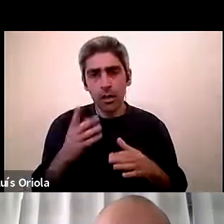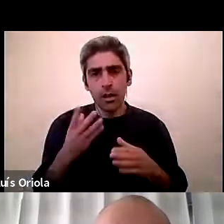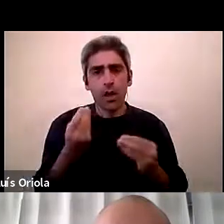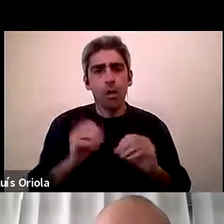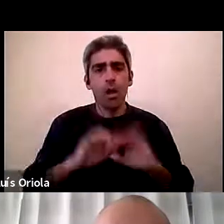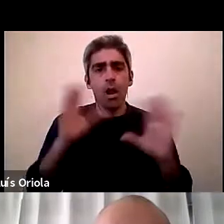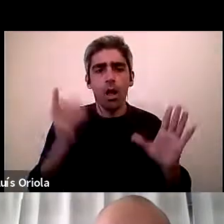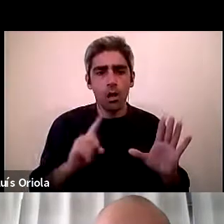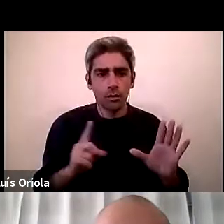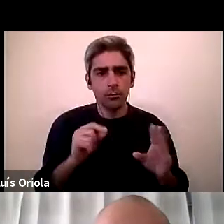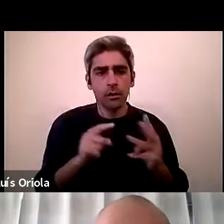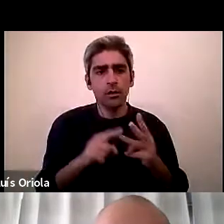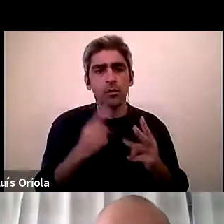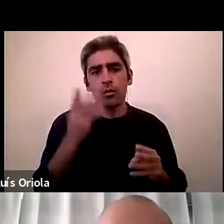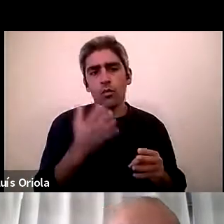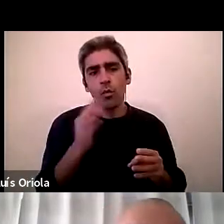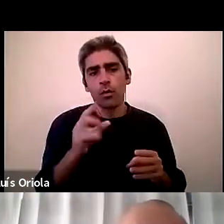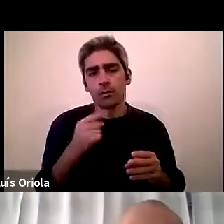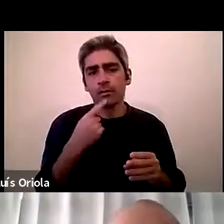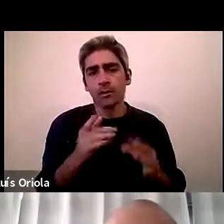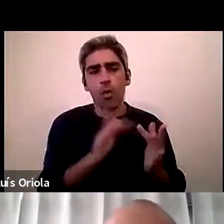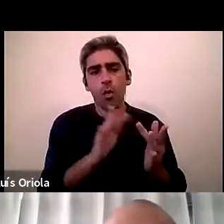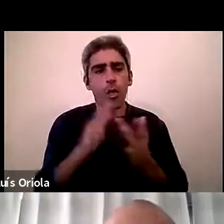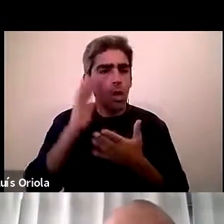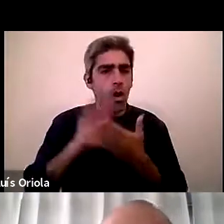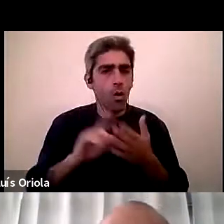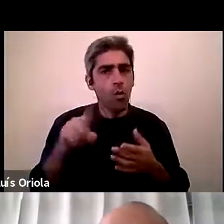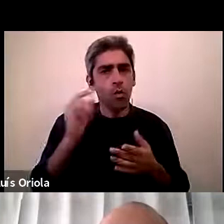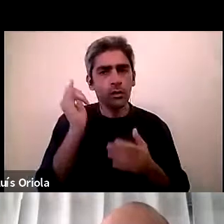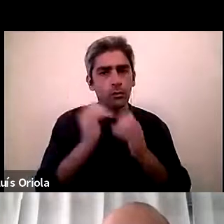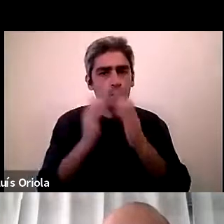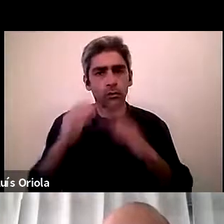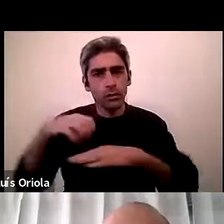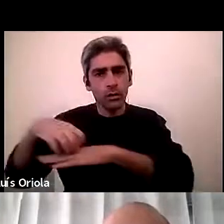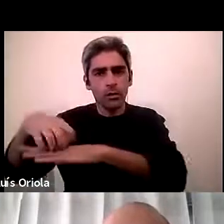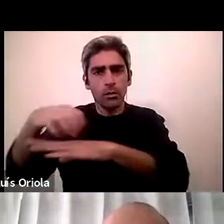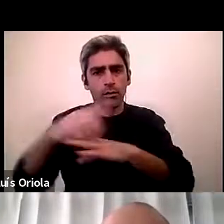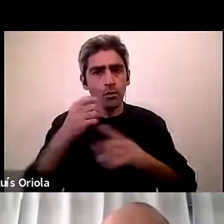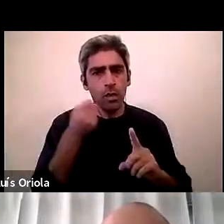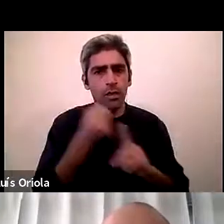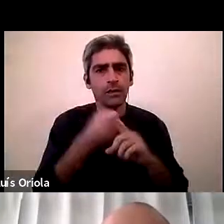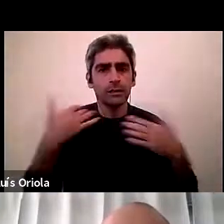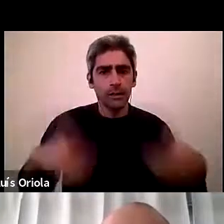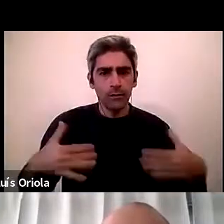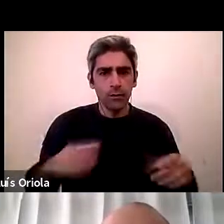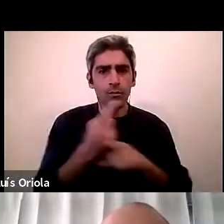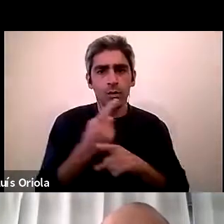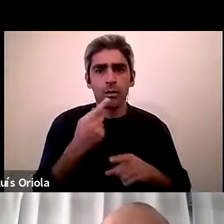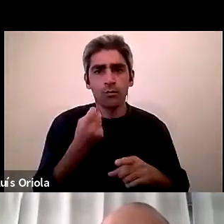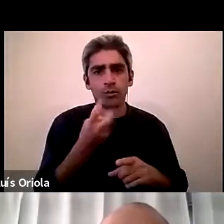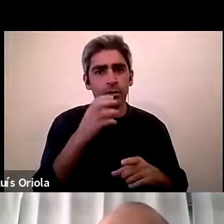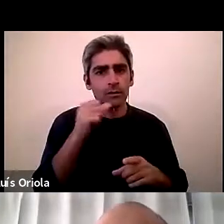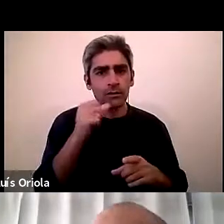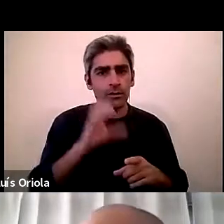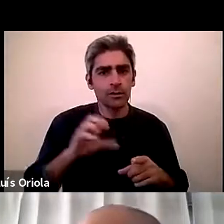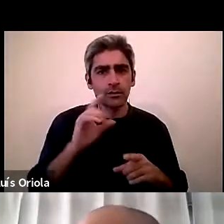claros, e cerca de um quarto apontava que o contacto com os colegas e outras entidades era de facto um desafio, porque muitas vezes era feito,